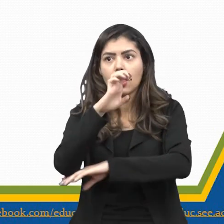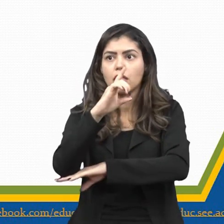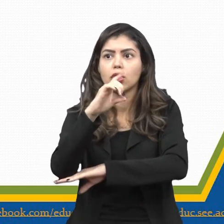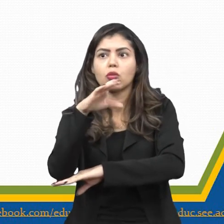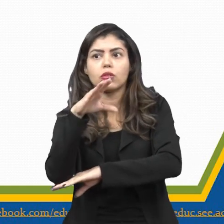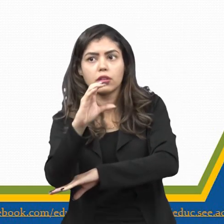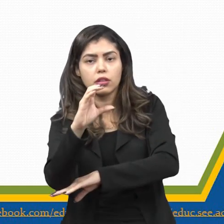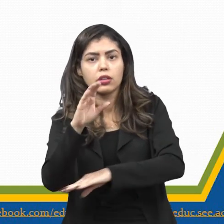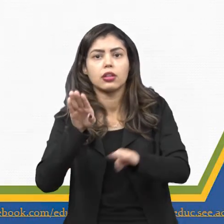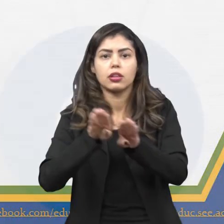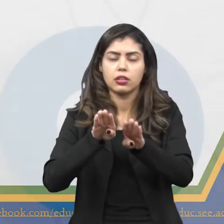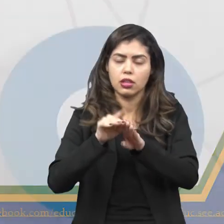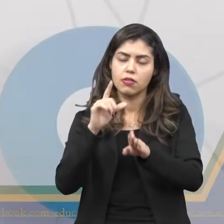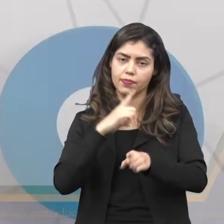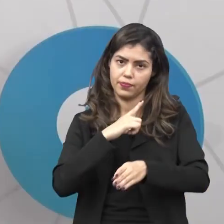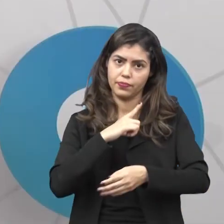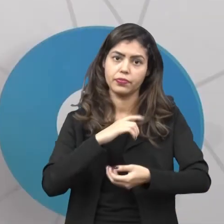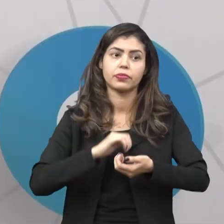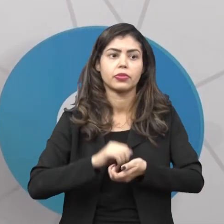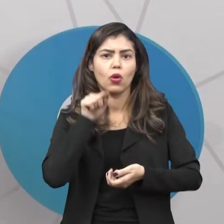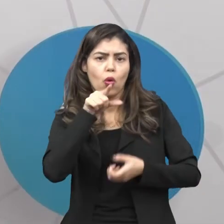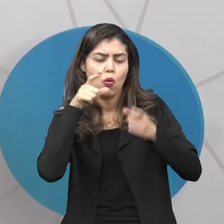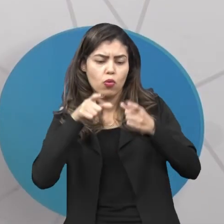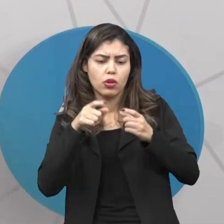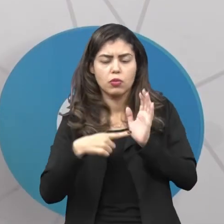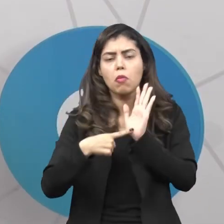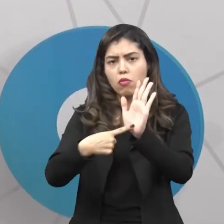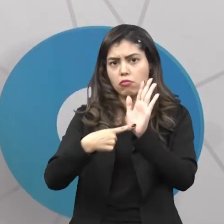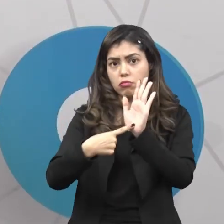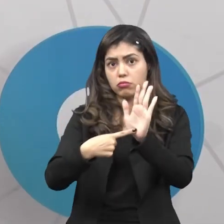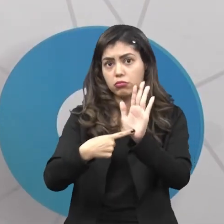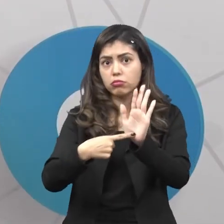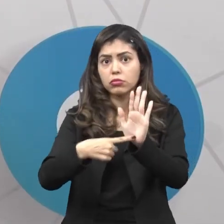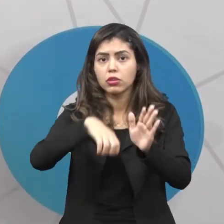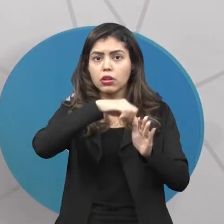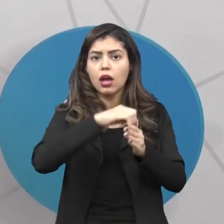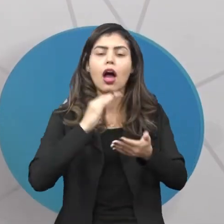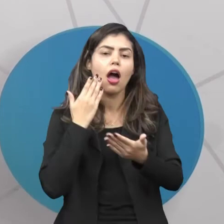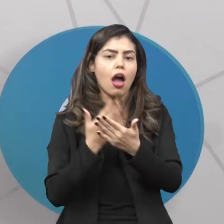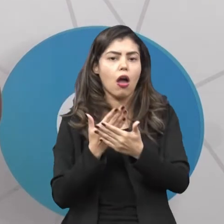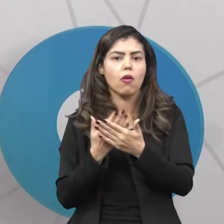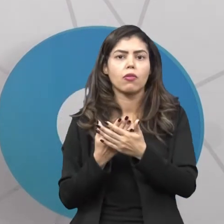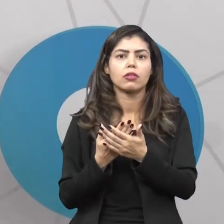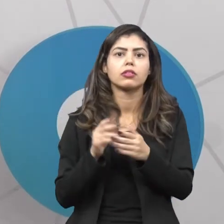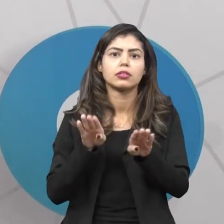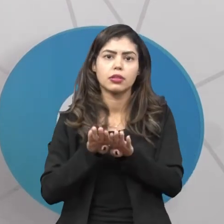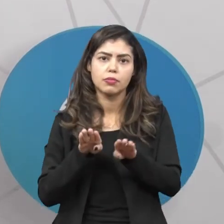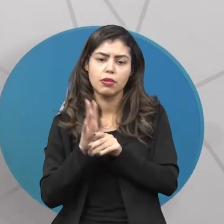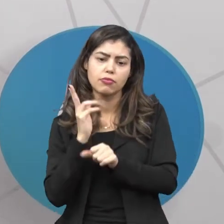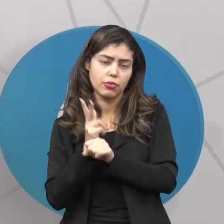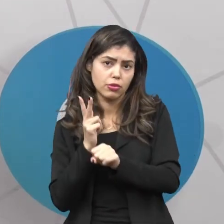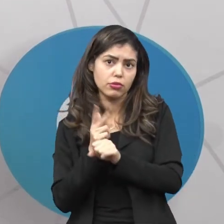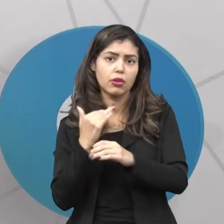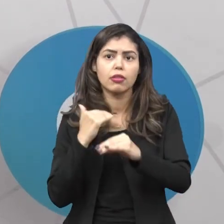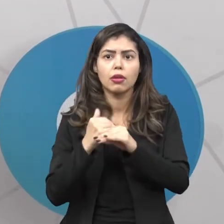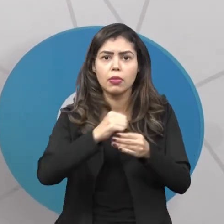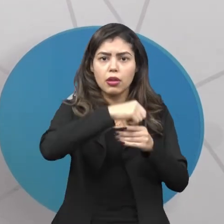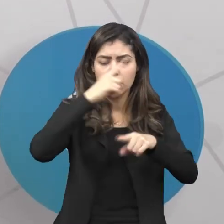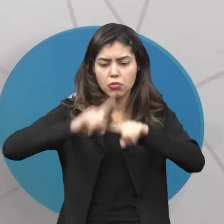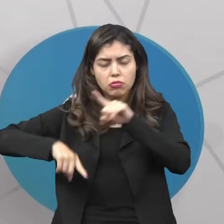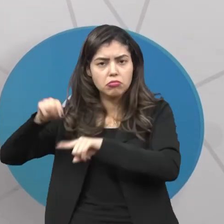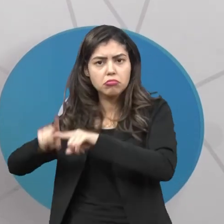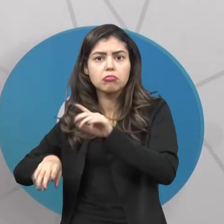Eduque, da Secretaria de Educação, onde vão estar disponibilizadas as aulas online e também materiais de